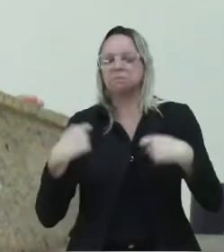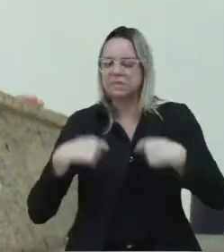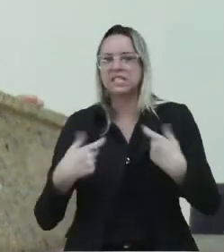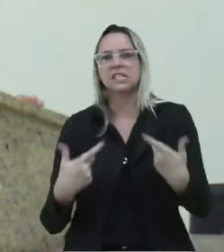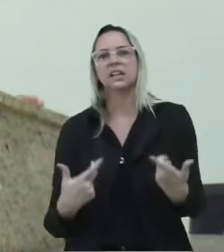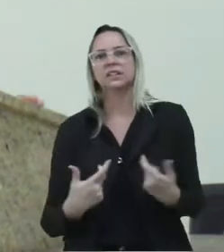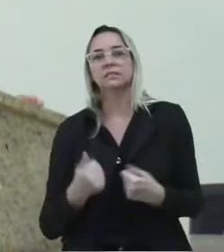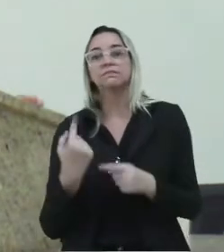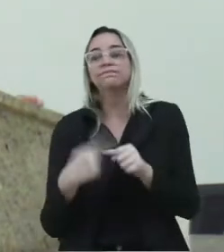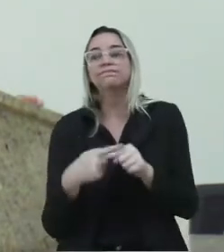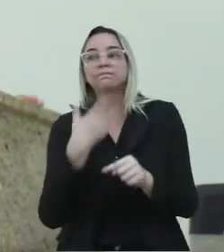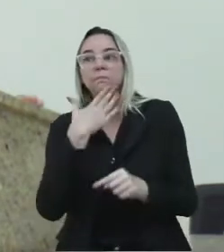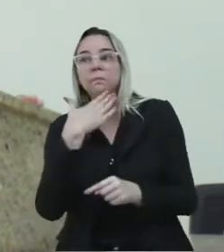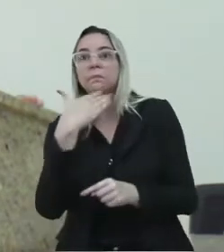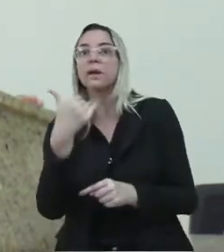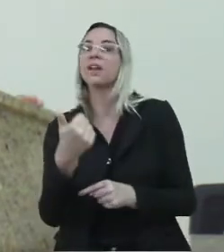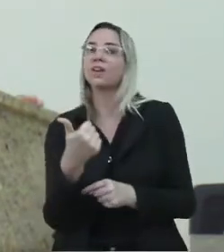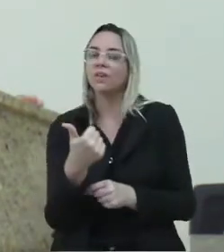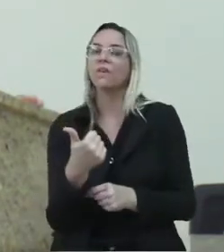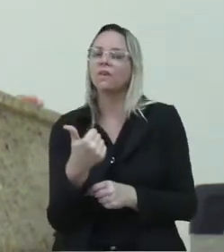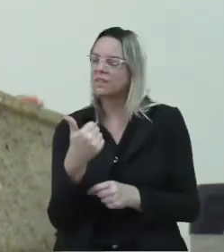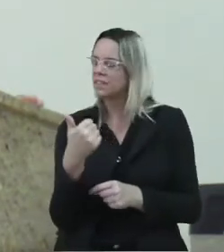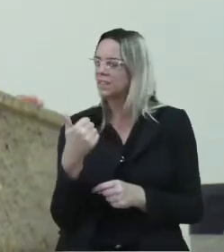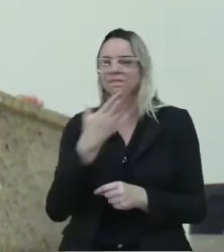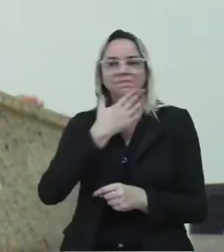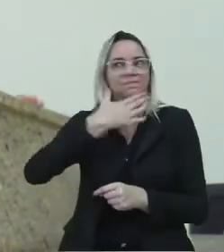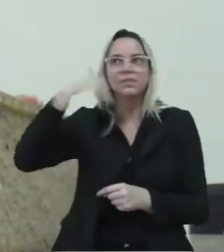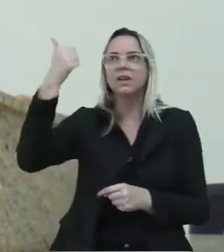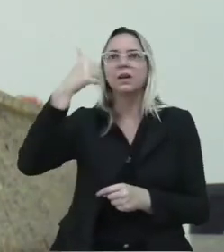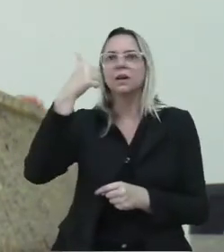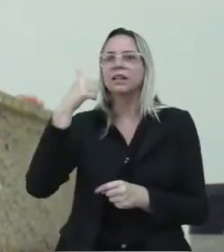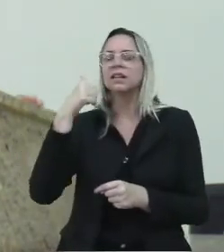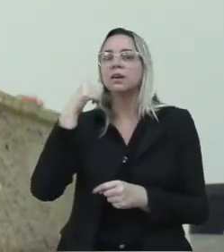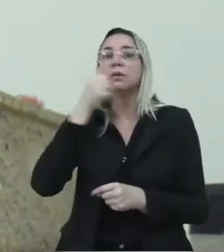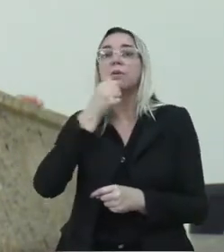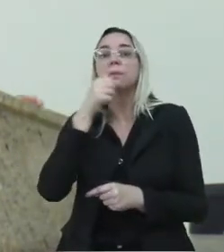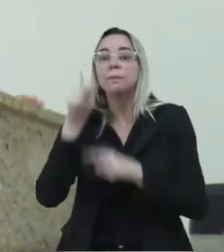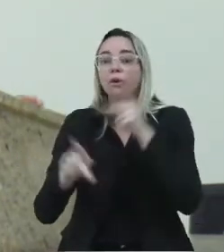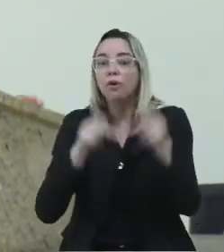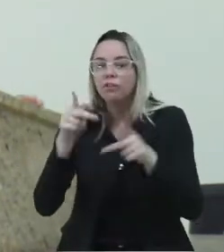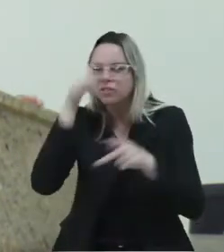melhor coisa que um São Bentense